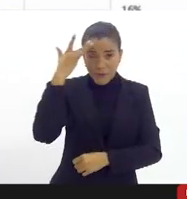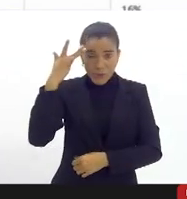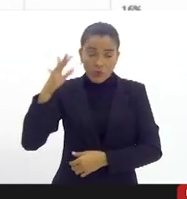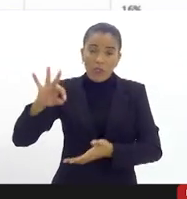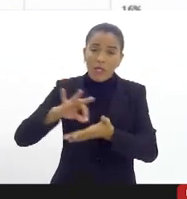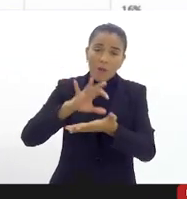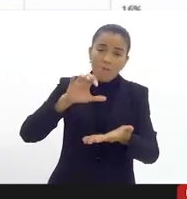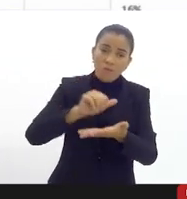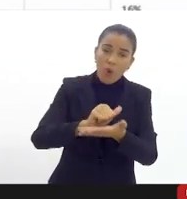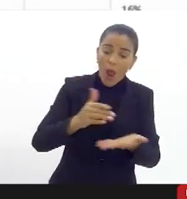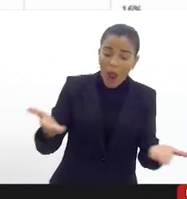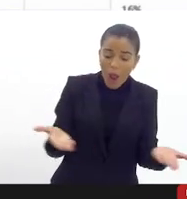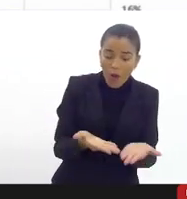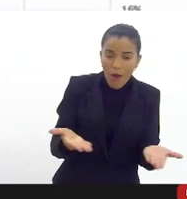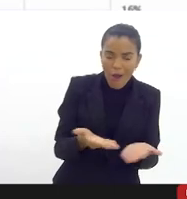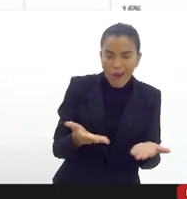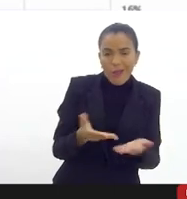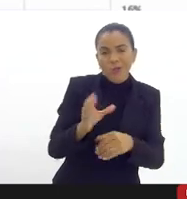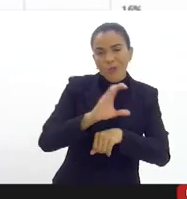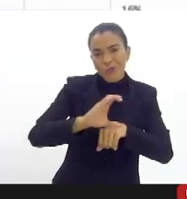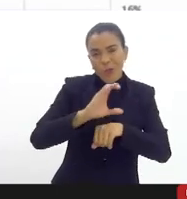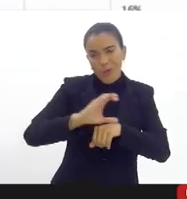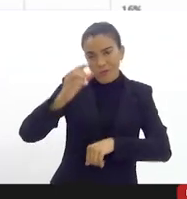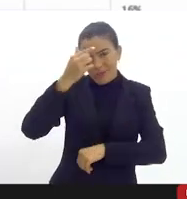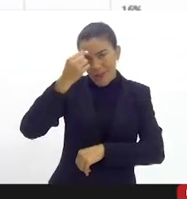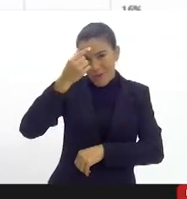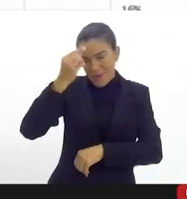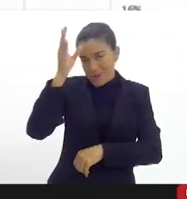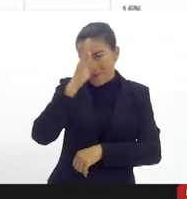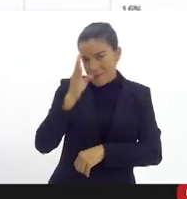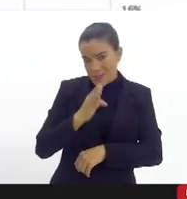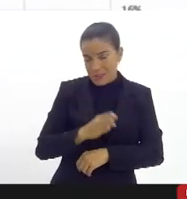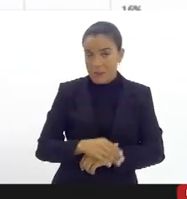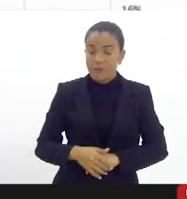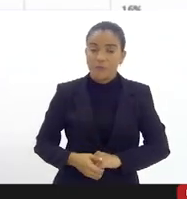na nos cursos de graduação brasileiros